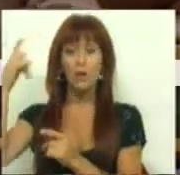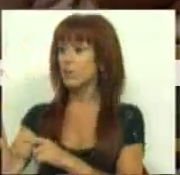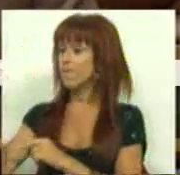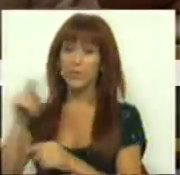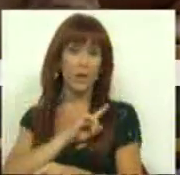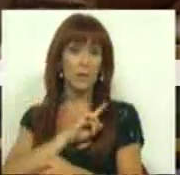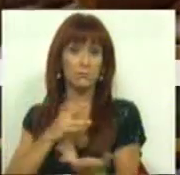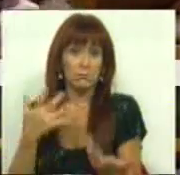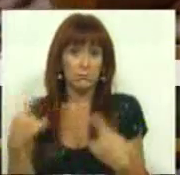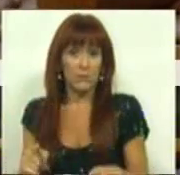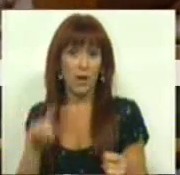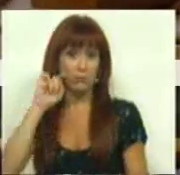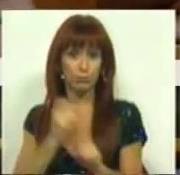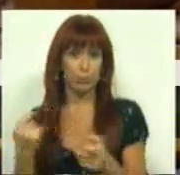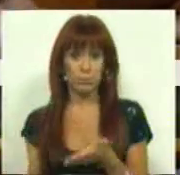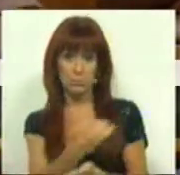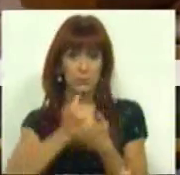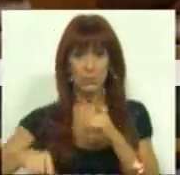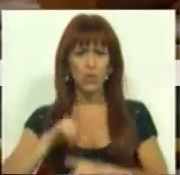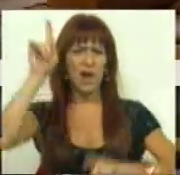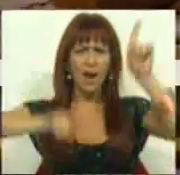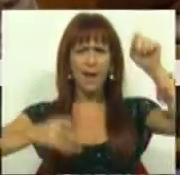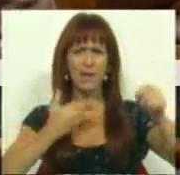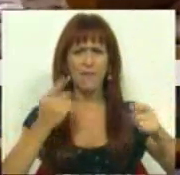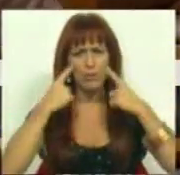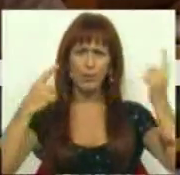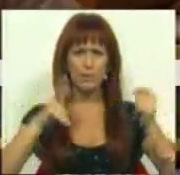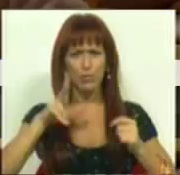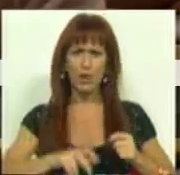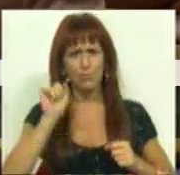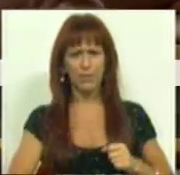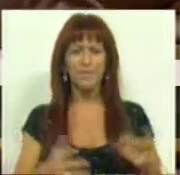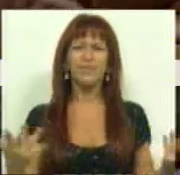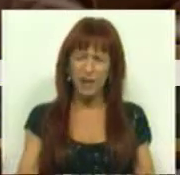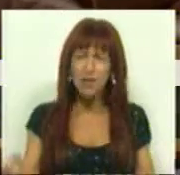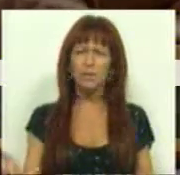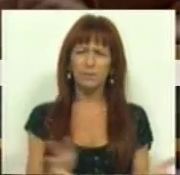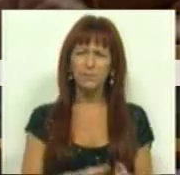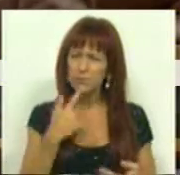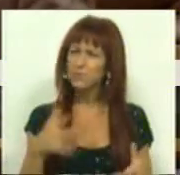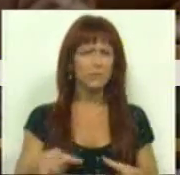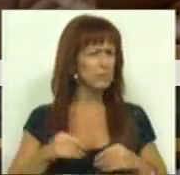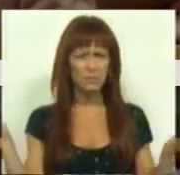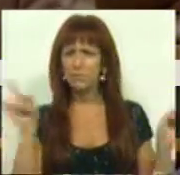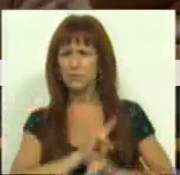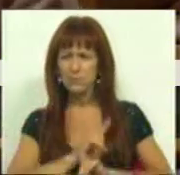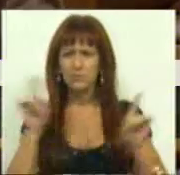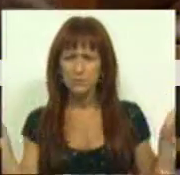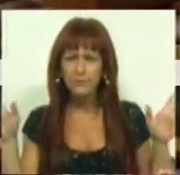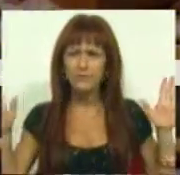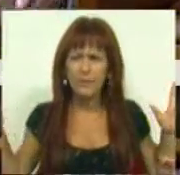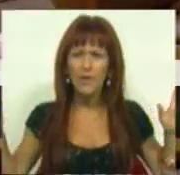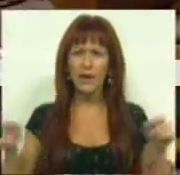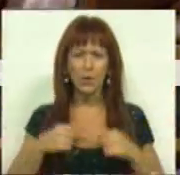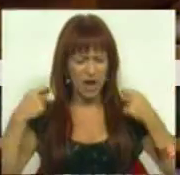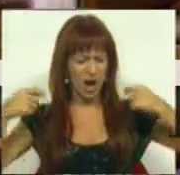banca privada está a cobrar nos leilões de dívida pública portuguesa. Isto é verdadeiramente inaceitável. Isto